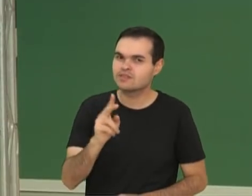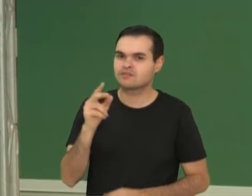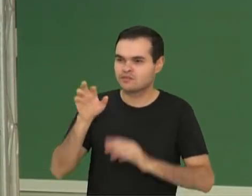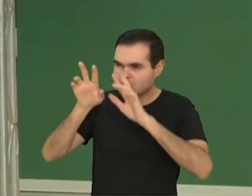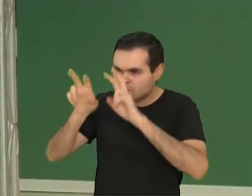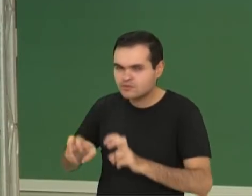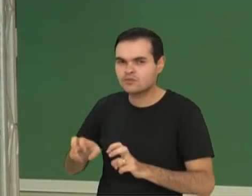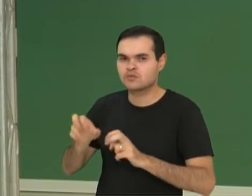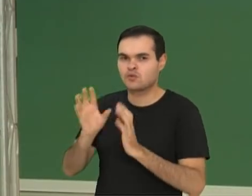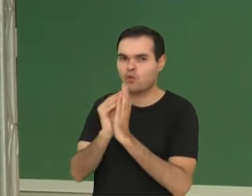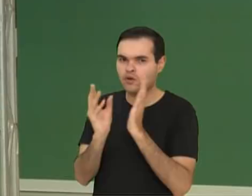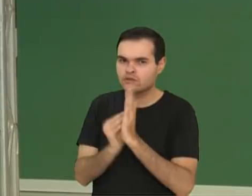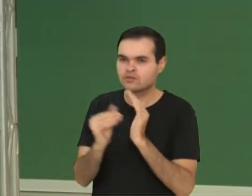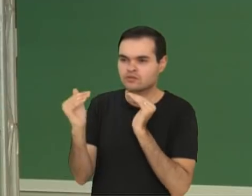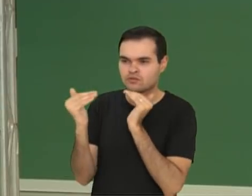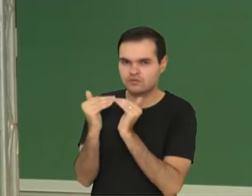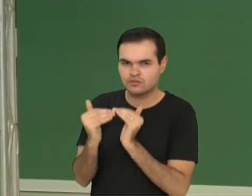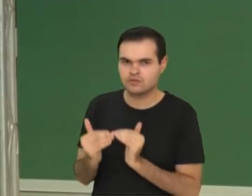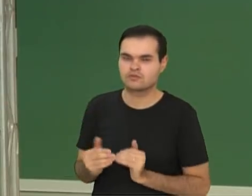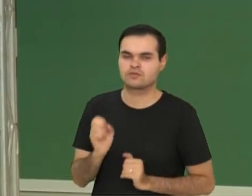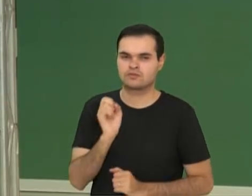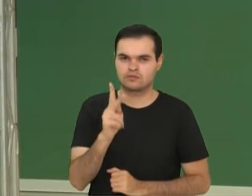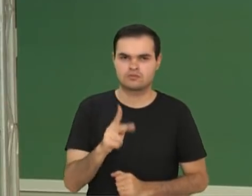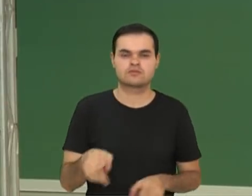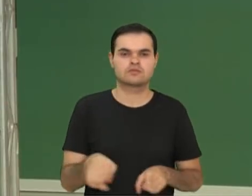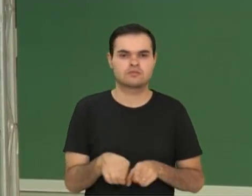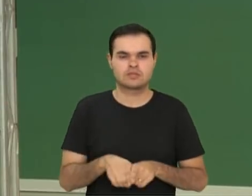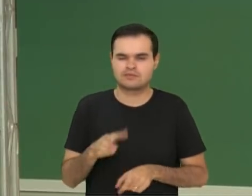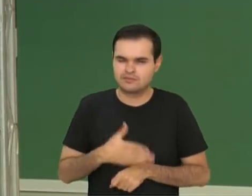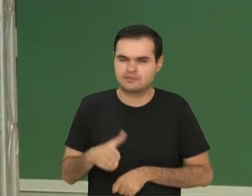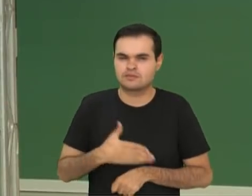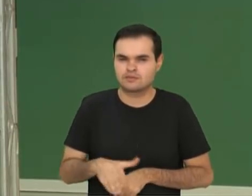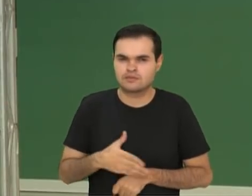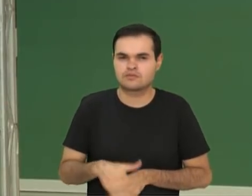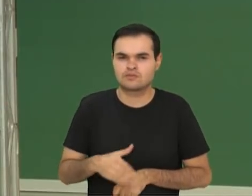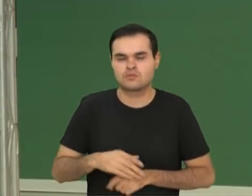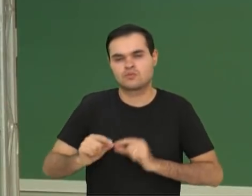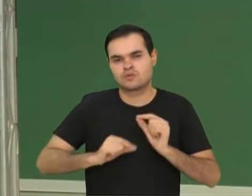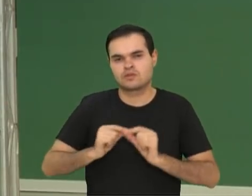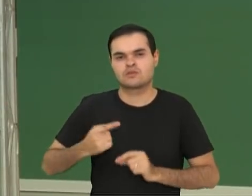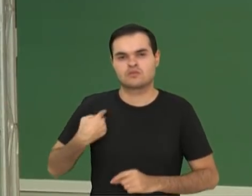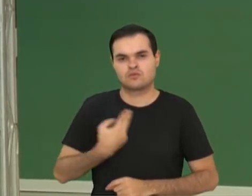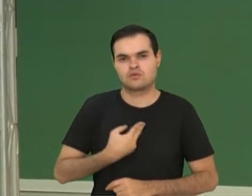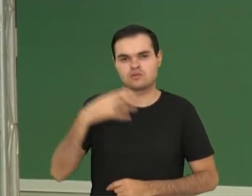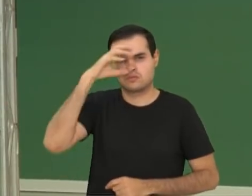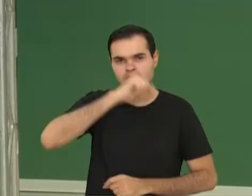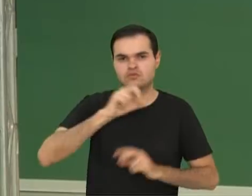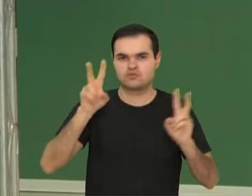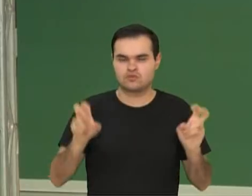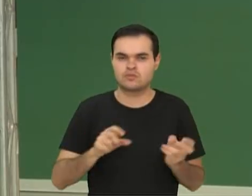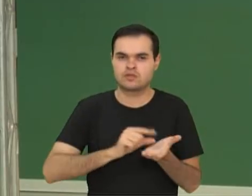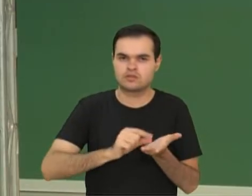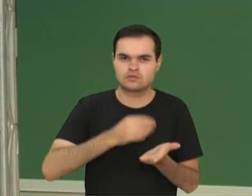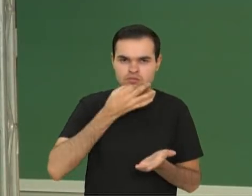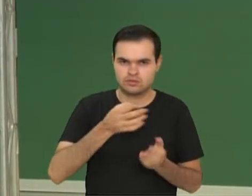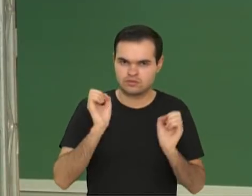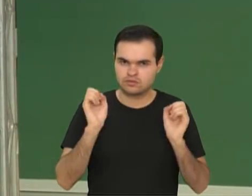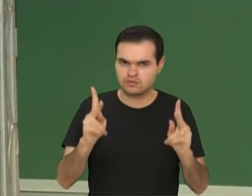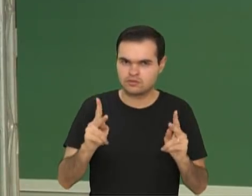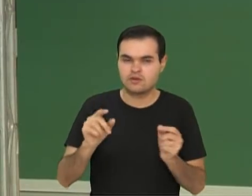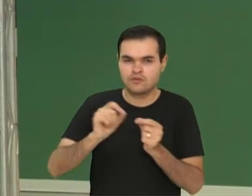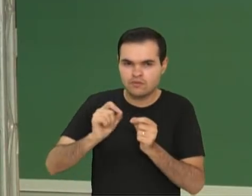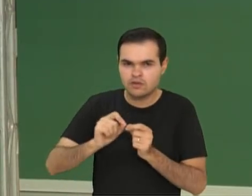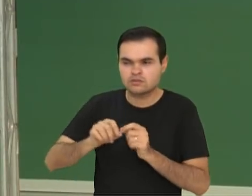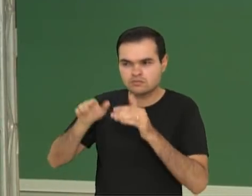sobre o conteúdo, algo coerente, certo? Já exercite o que trabalhamos no artigo de opinião, certo? Faça